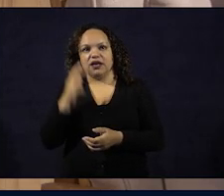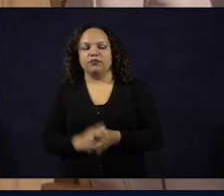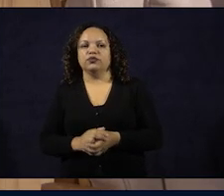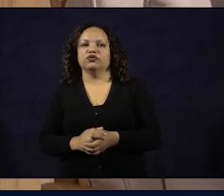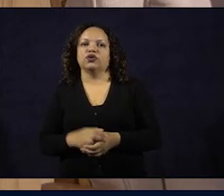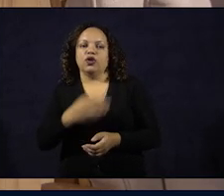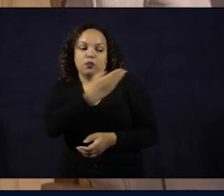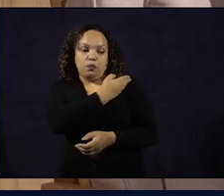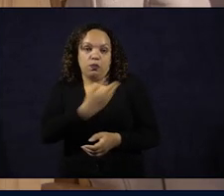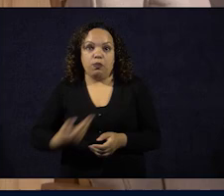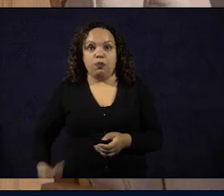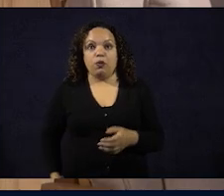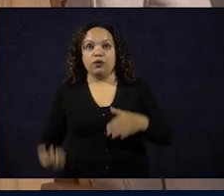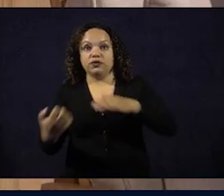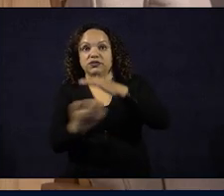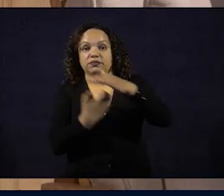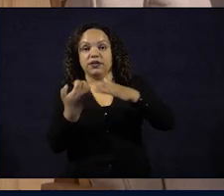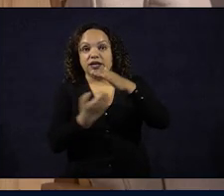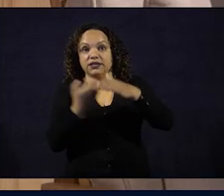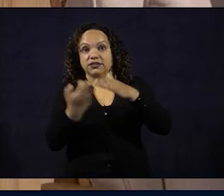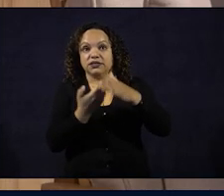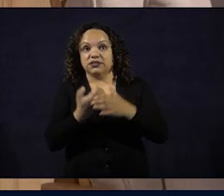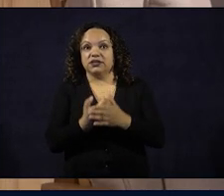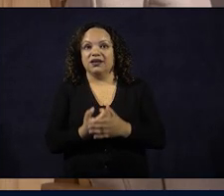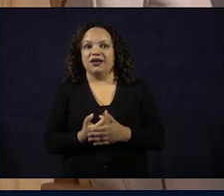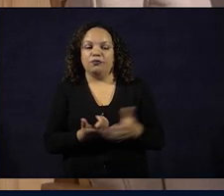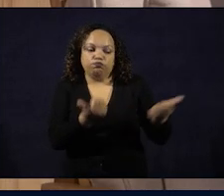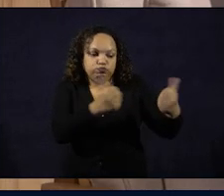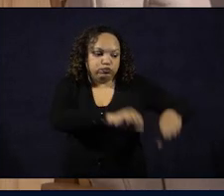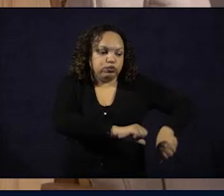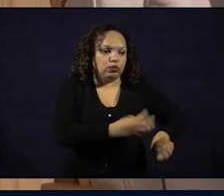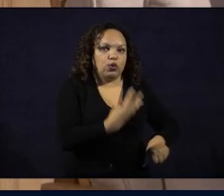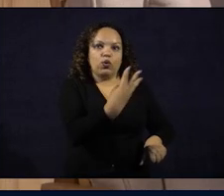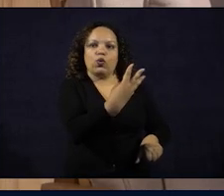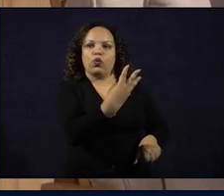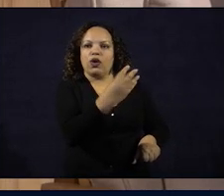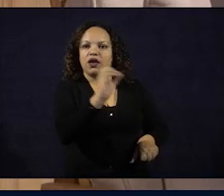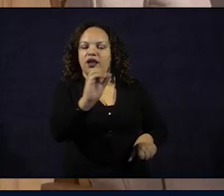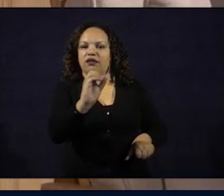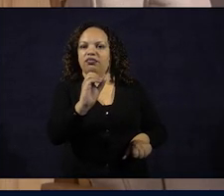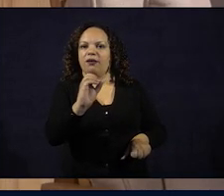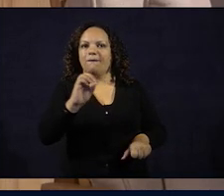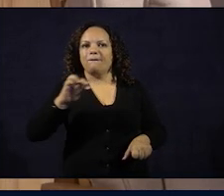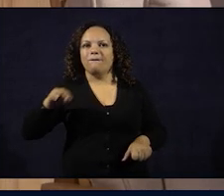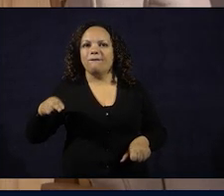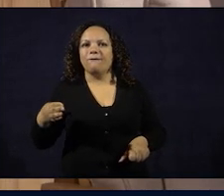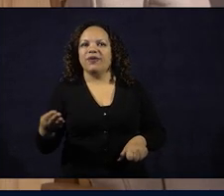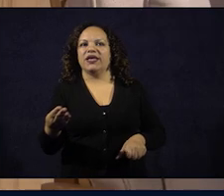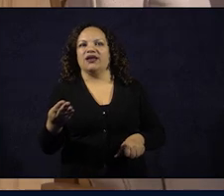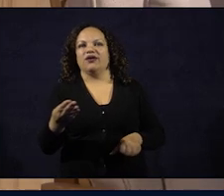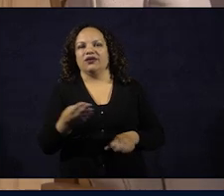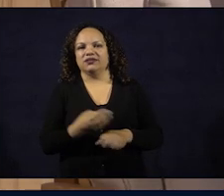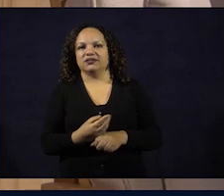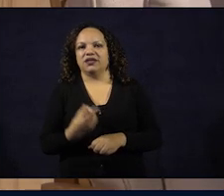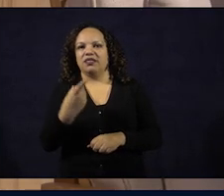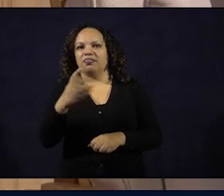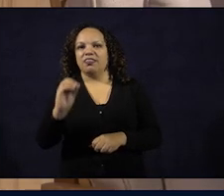em 2015, as empresas públicas brasileiras deram um prejuízo de R$40 bilhões. Inflação